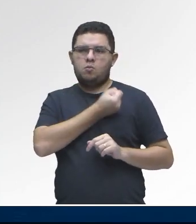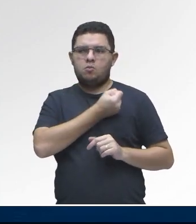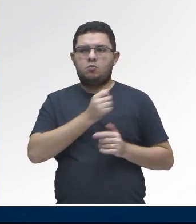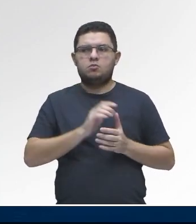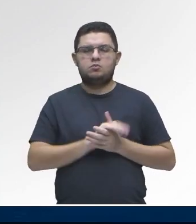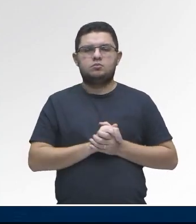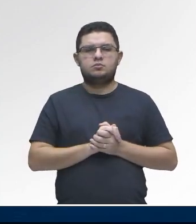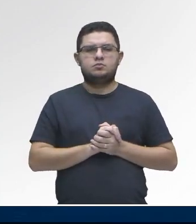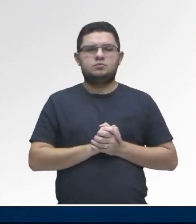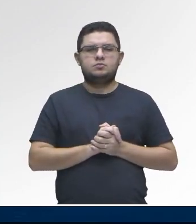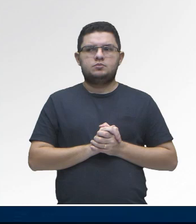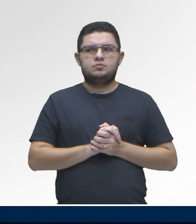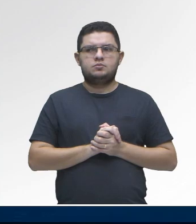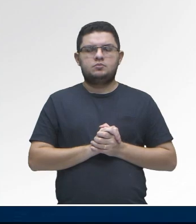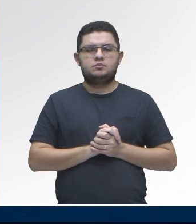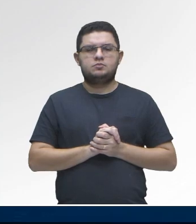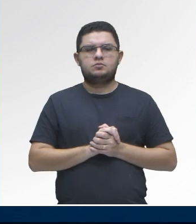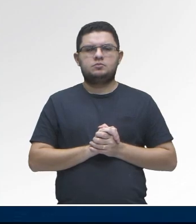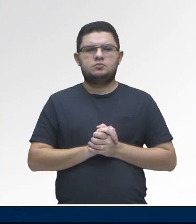Nesse exemplo,